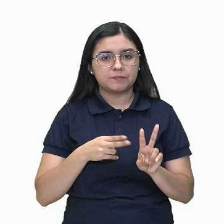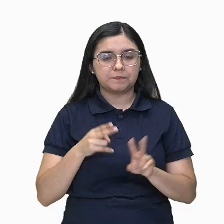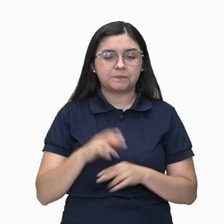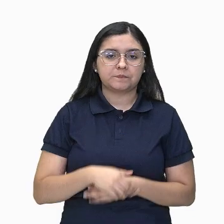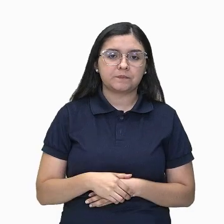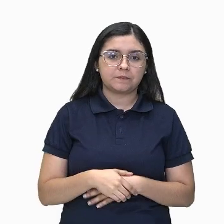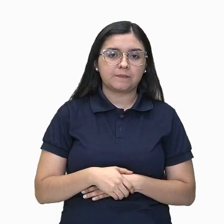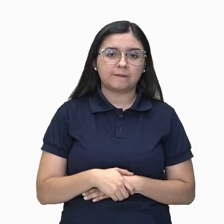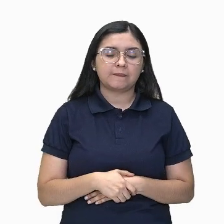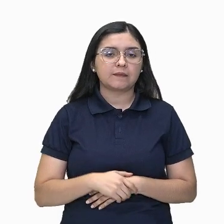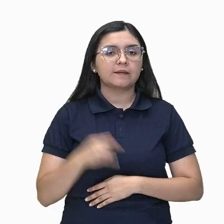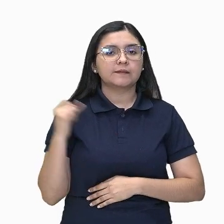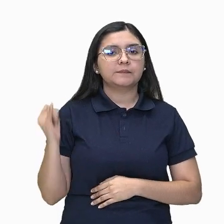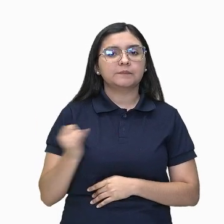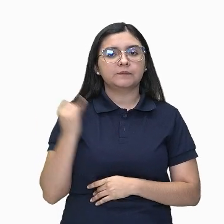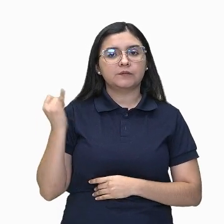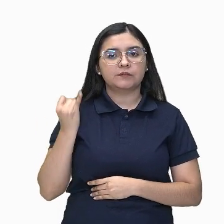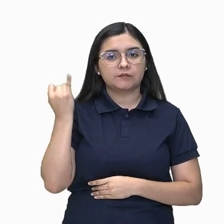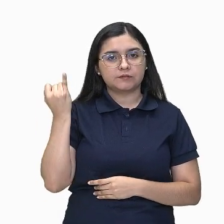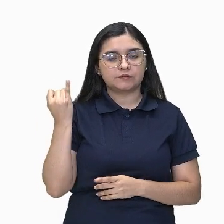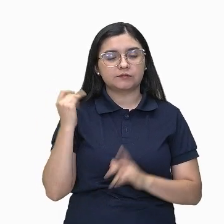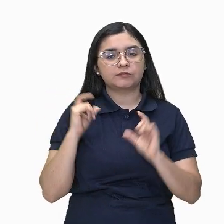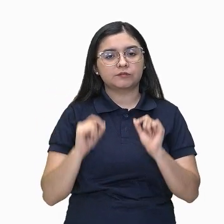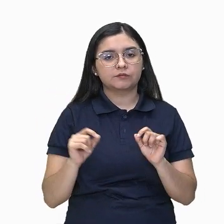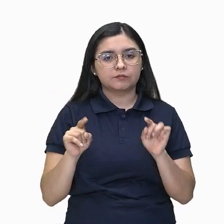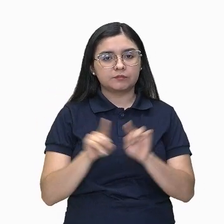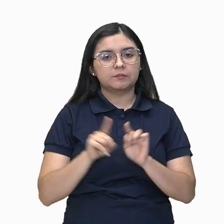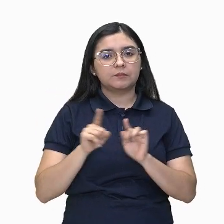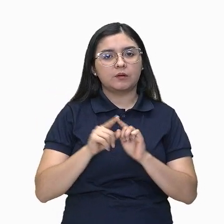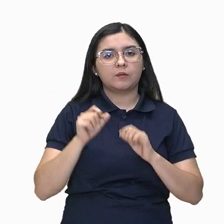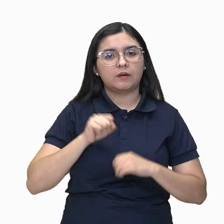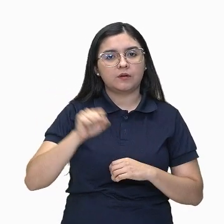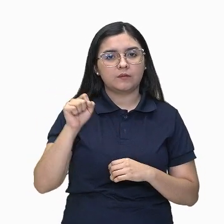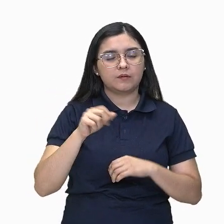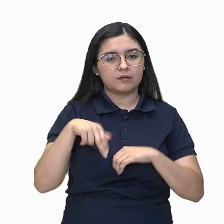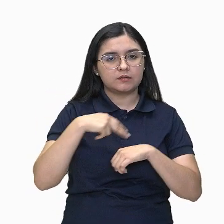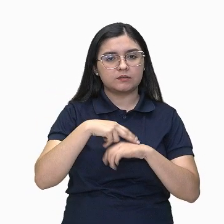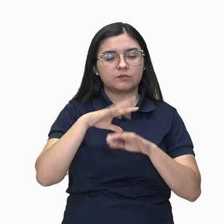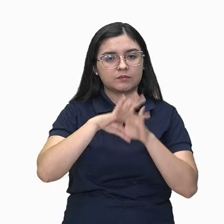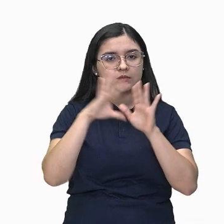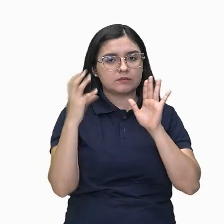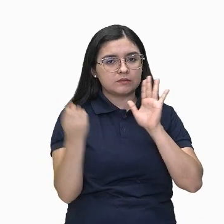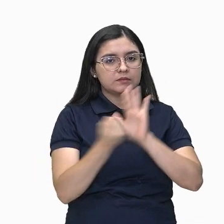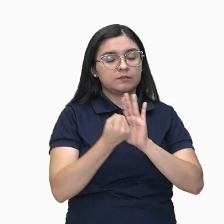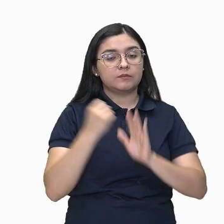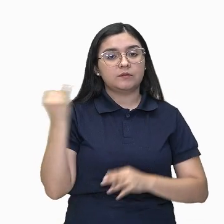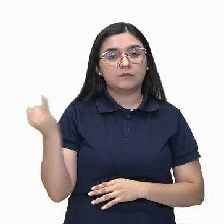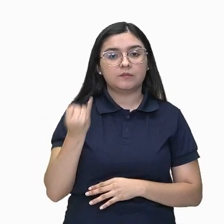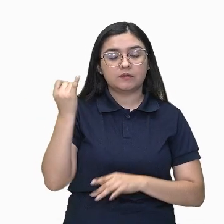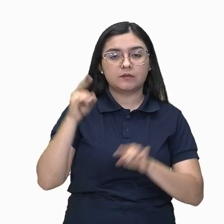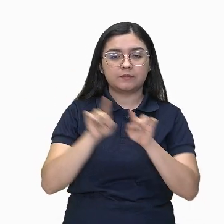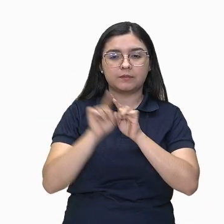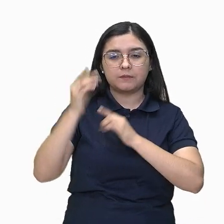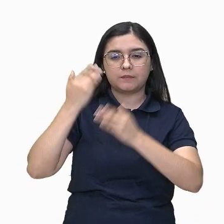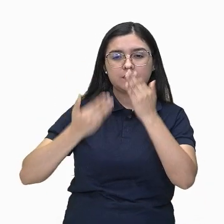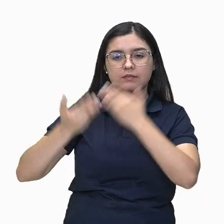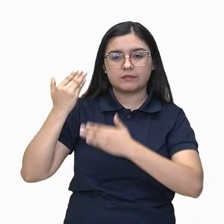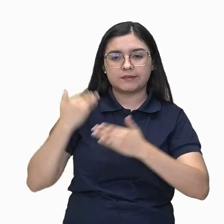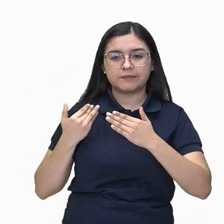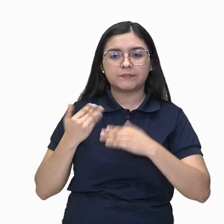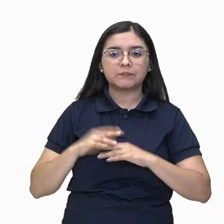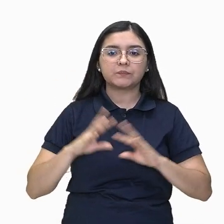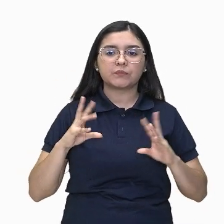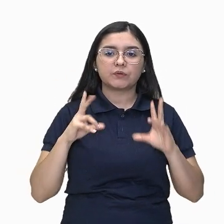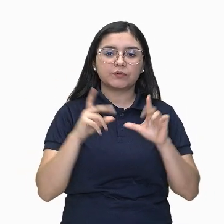muito importante. Ele é tomado como um herói nacional, um símbolo máximo, e do passado histórico. Tudo isso vai